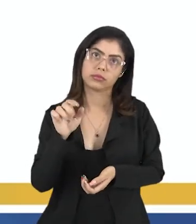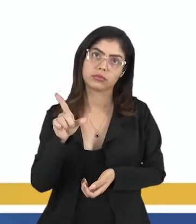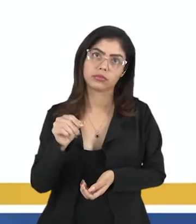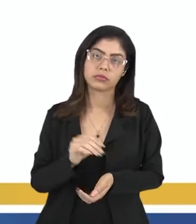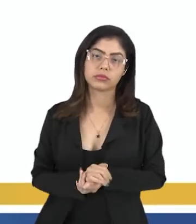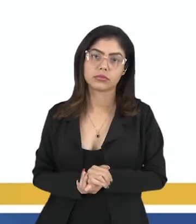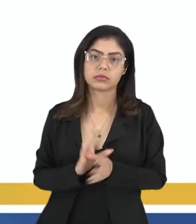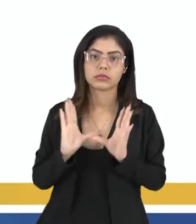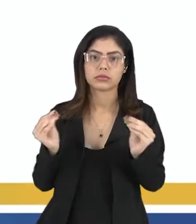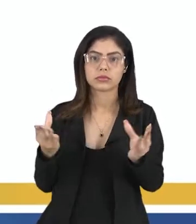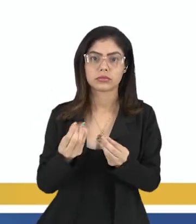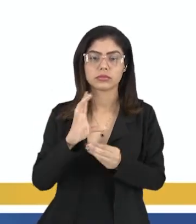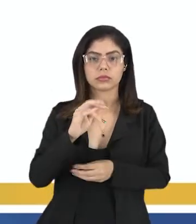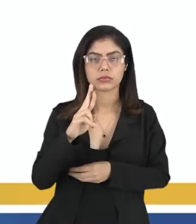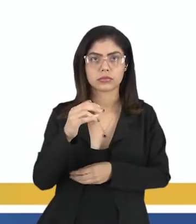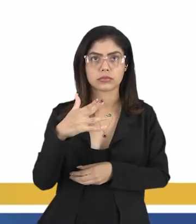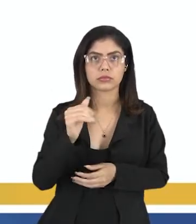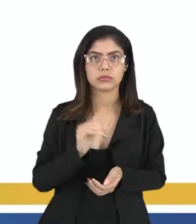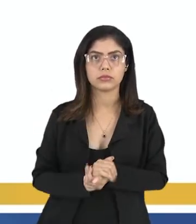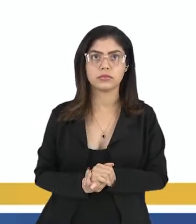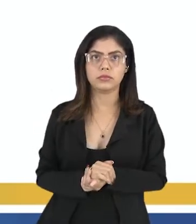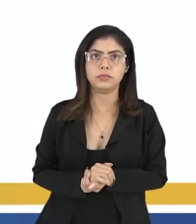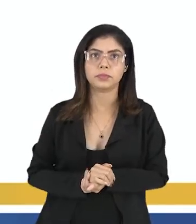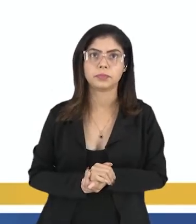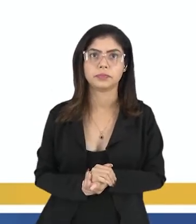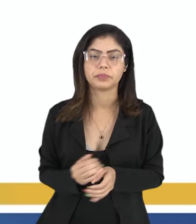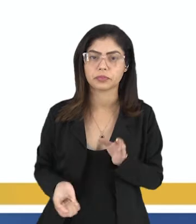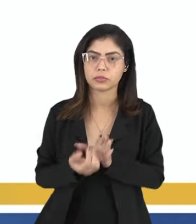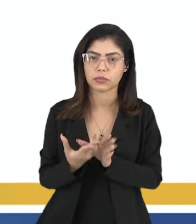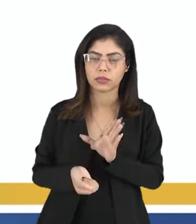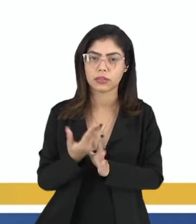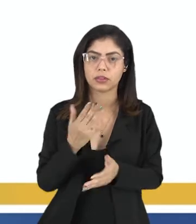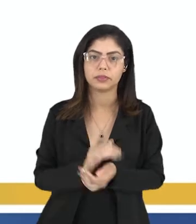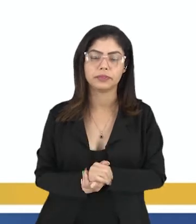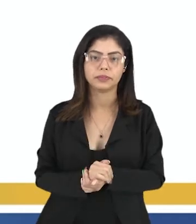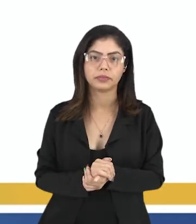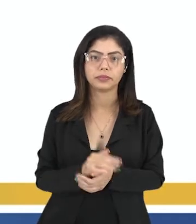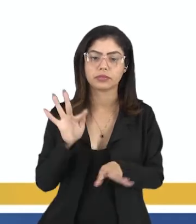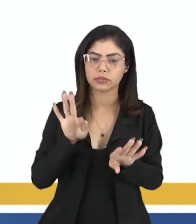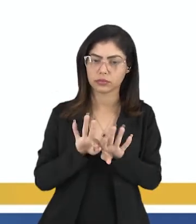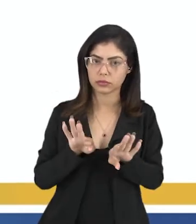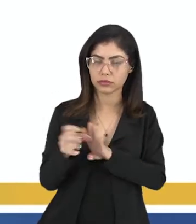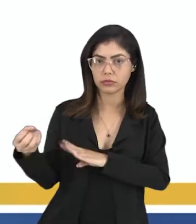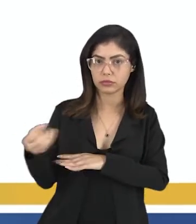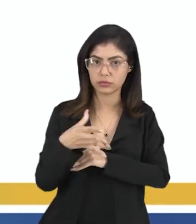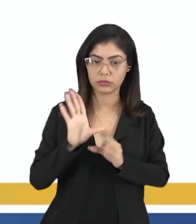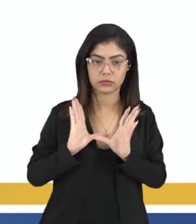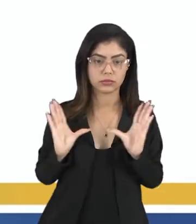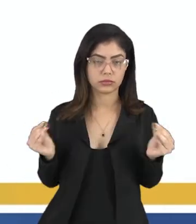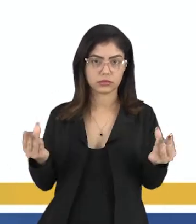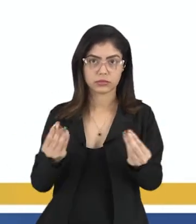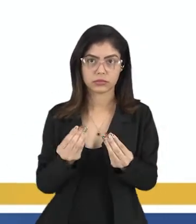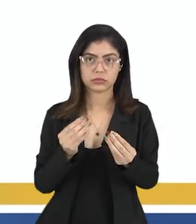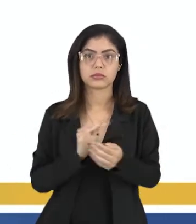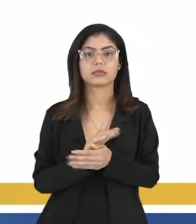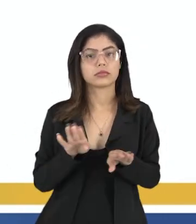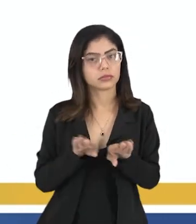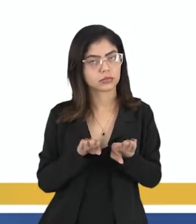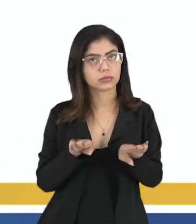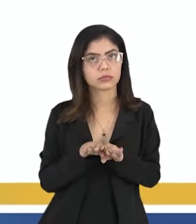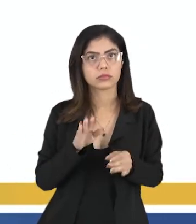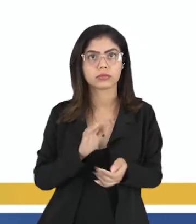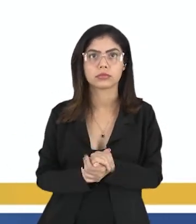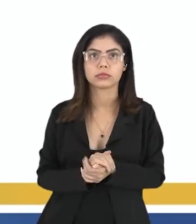uma substância composta. E o que nós vamos ter como produto? A formação de novas substâncias,